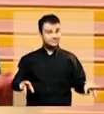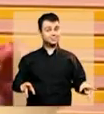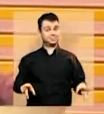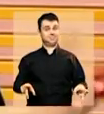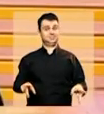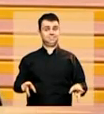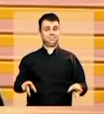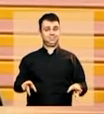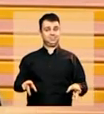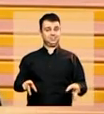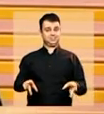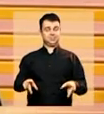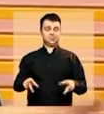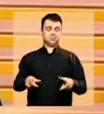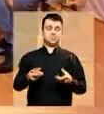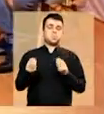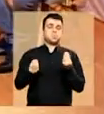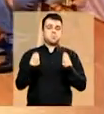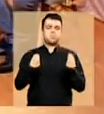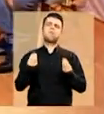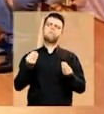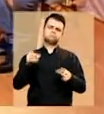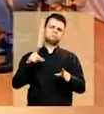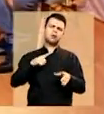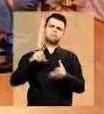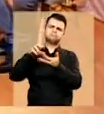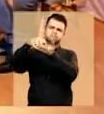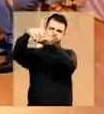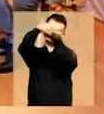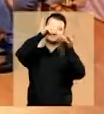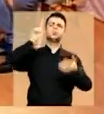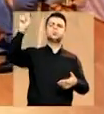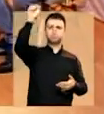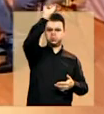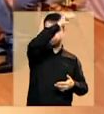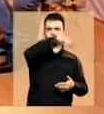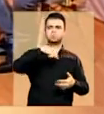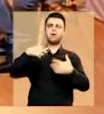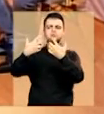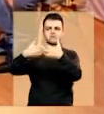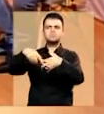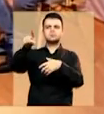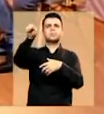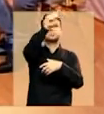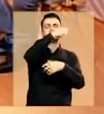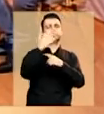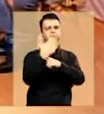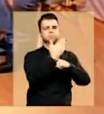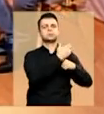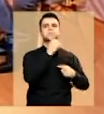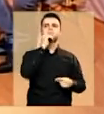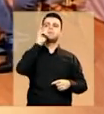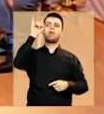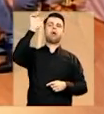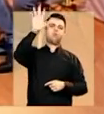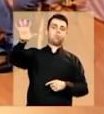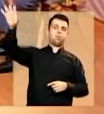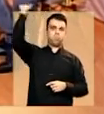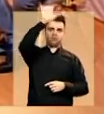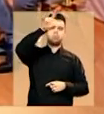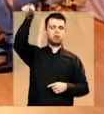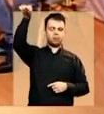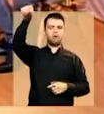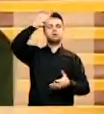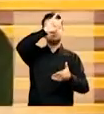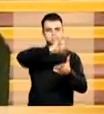tá? Então, existem também as agências... A gente faz seguro para o Rotary, justamente. Isso. Porque você tem, por exemplo, a Europa, que tem o Tratado de Schwenchen, que você tem